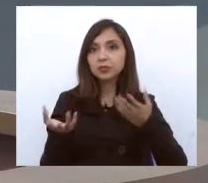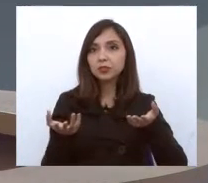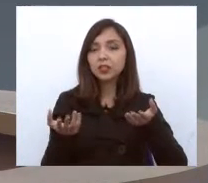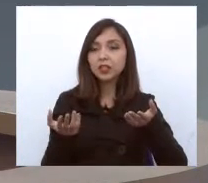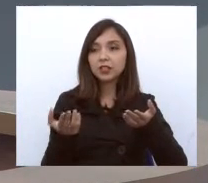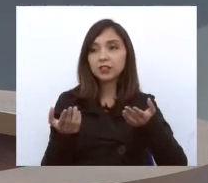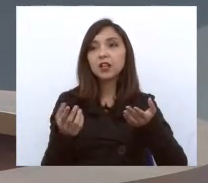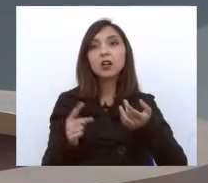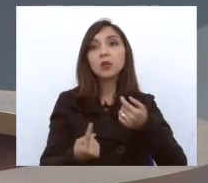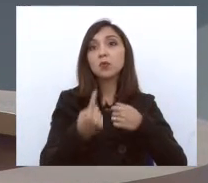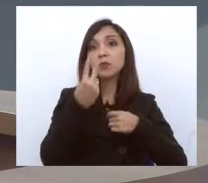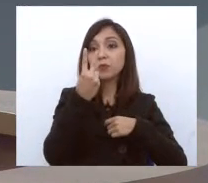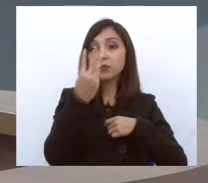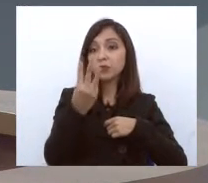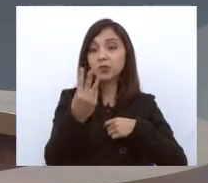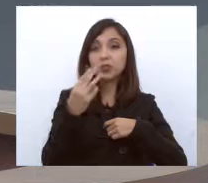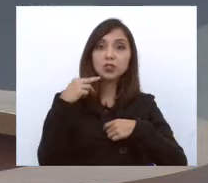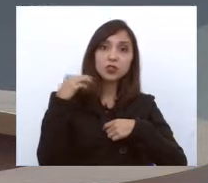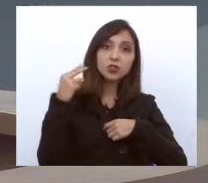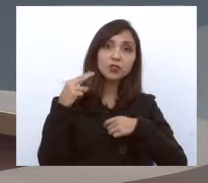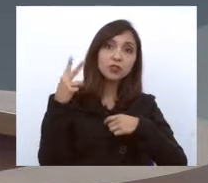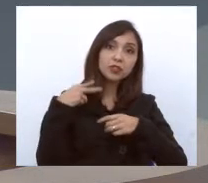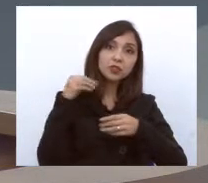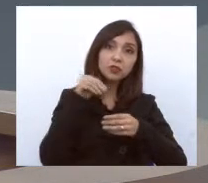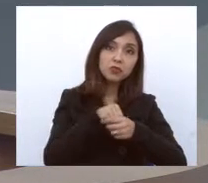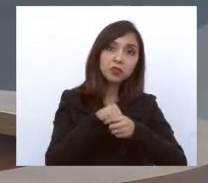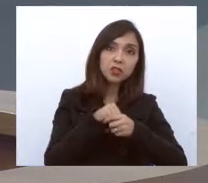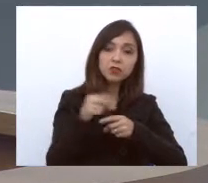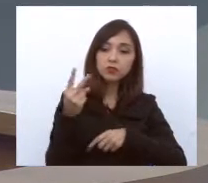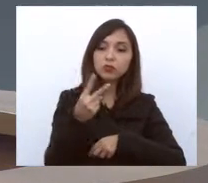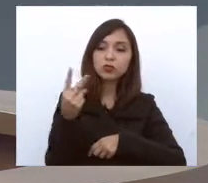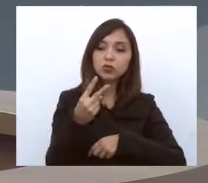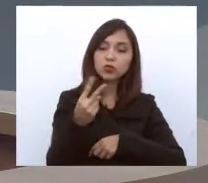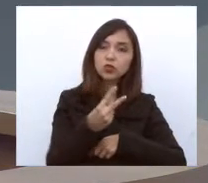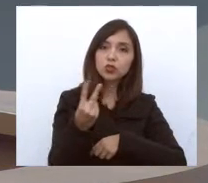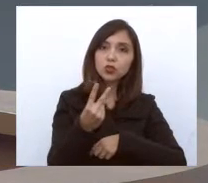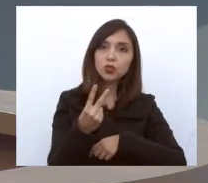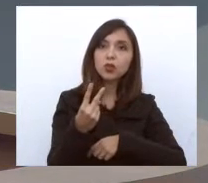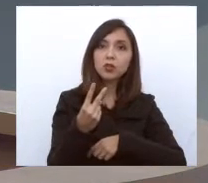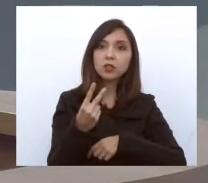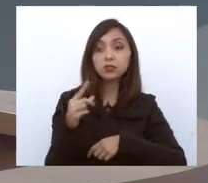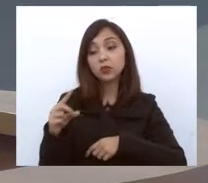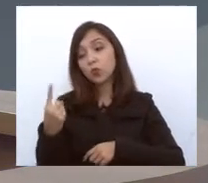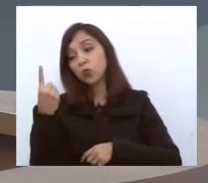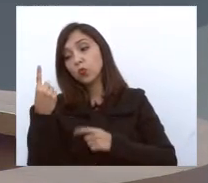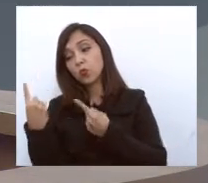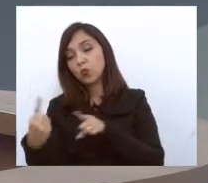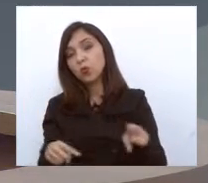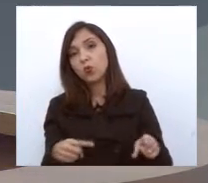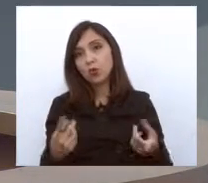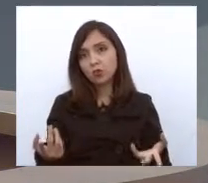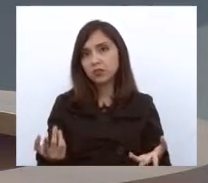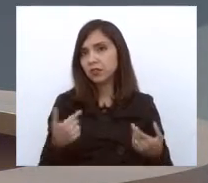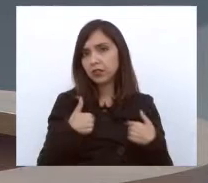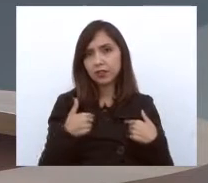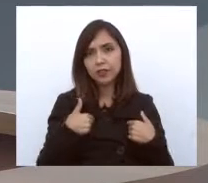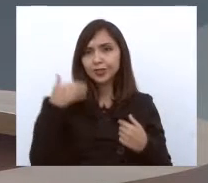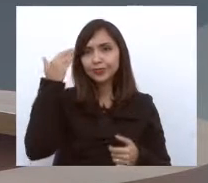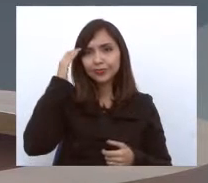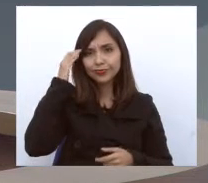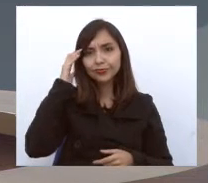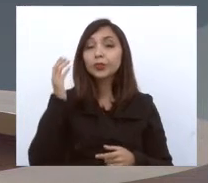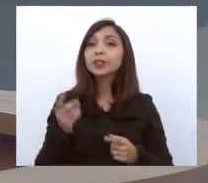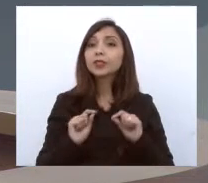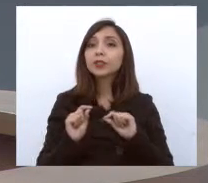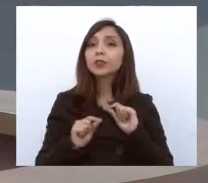vereadores, apenas 23 vereadores votaram, 22 favoráveis e um contrário, que foi o voto dele. Então eu não consigo